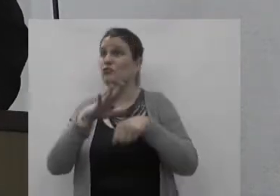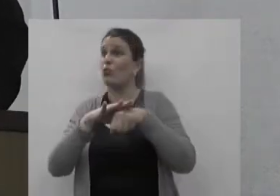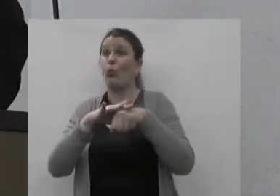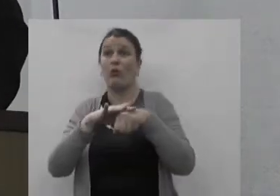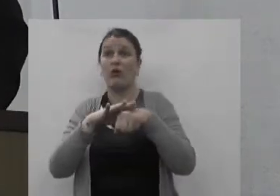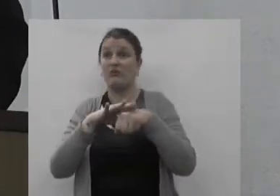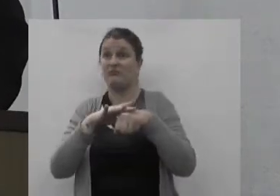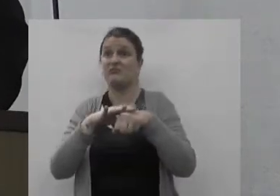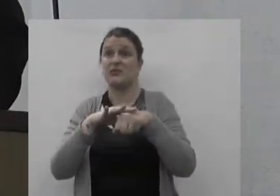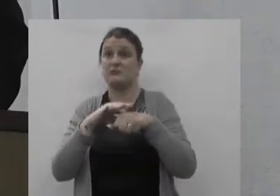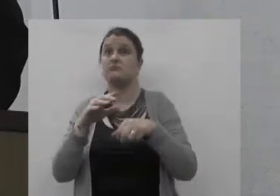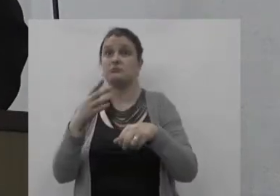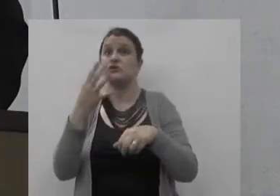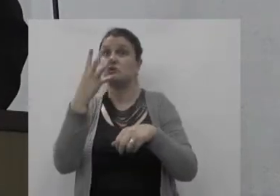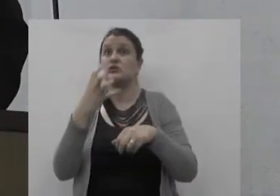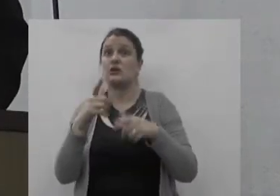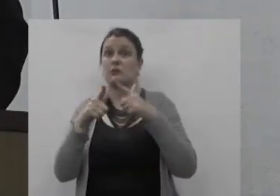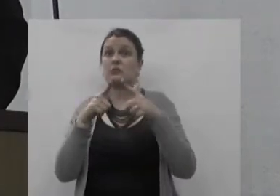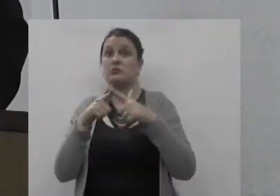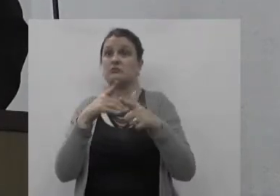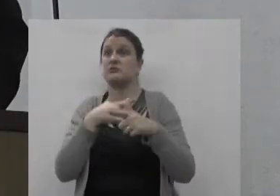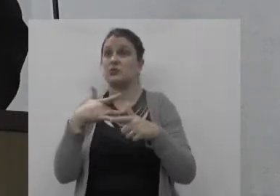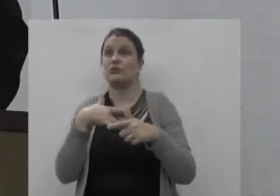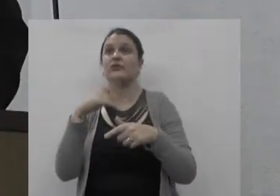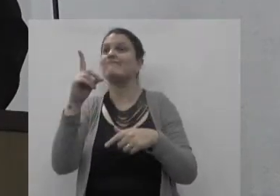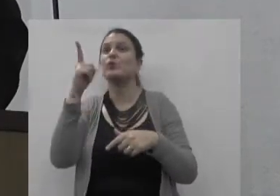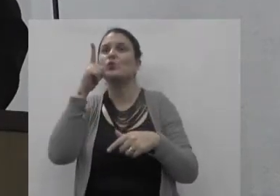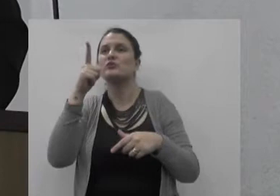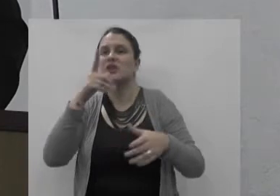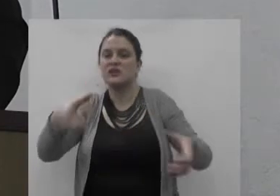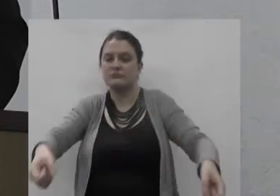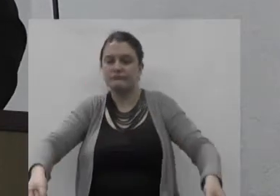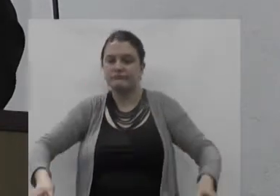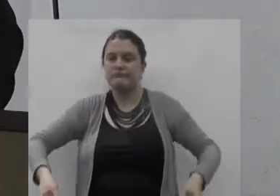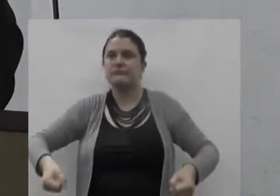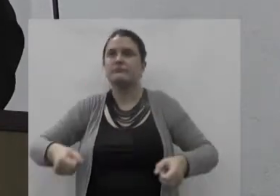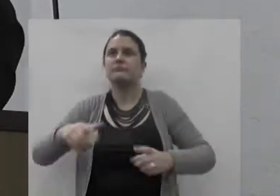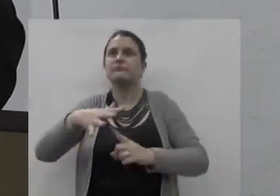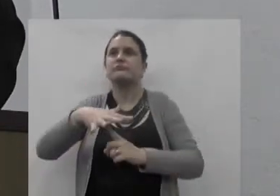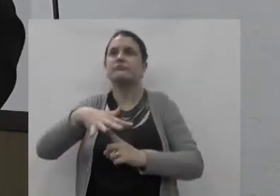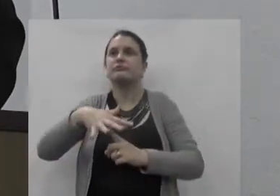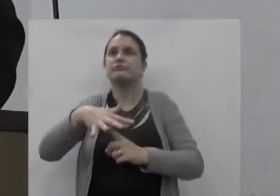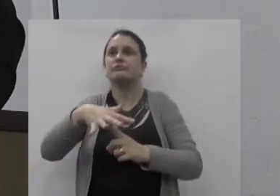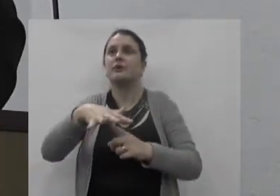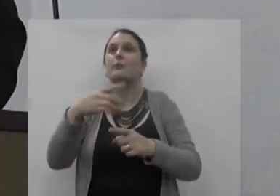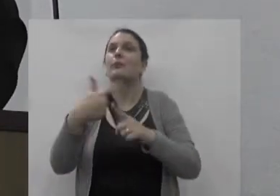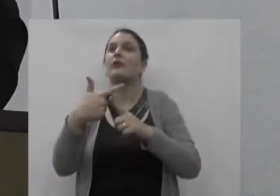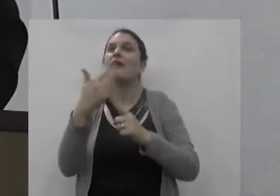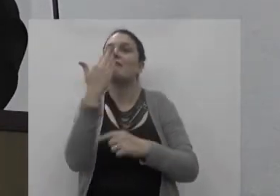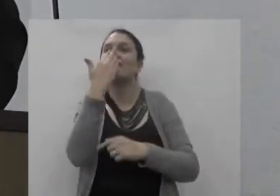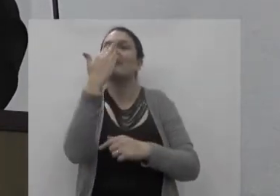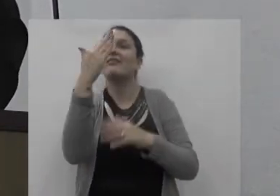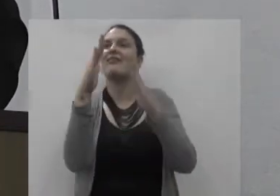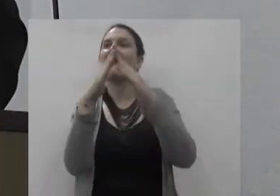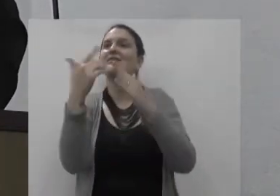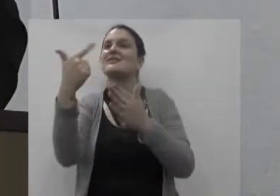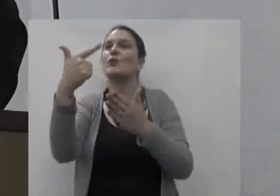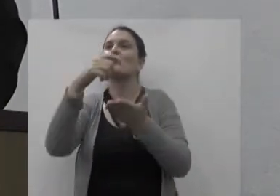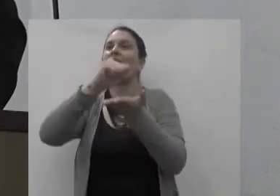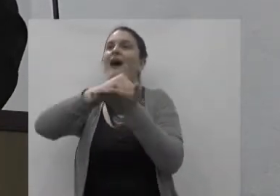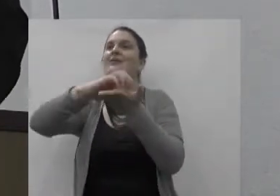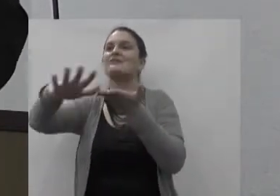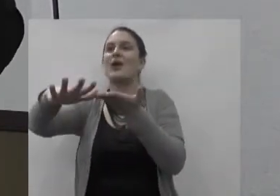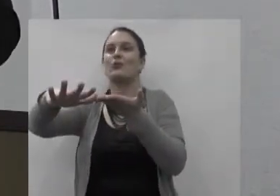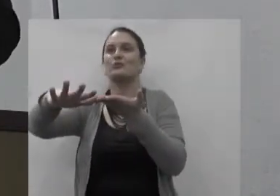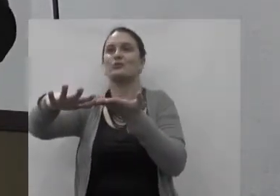uma cadeira de rodas motorizada, porque ele não tem asfalto na frente da casa dele. Então, só para vocês terem uma